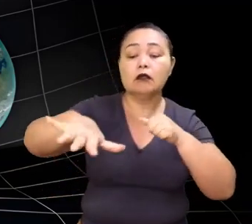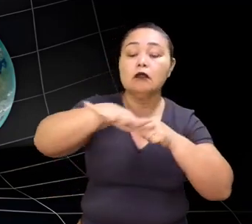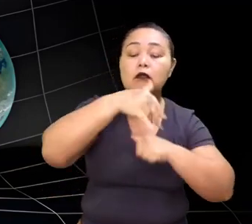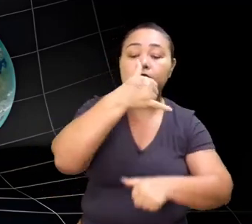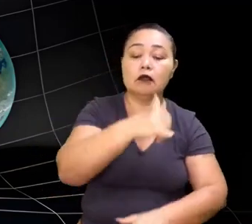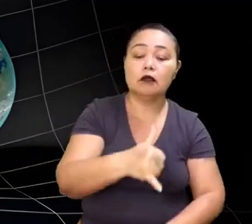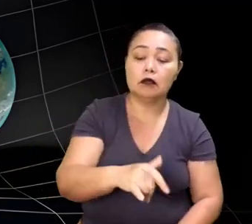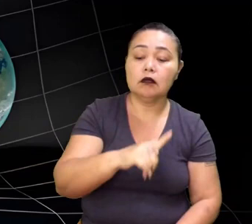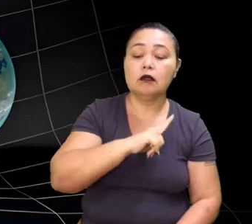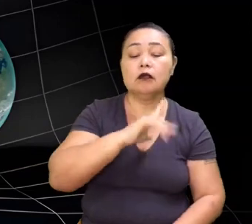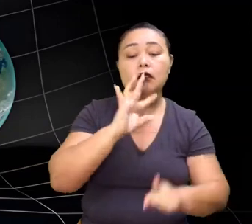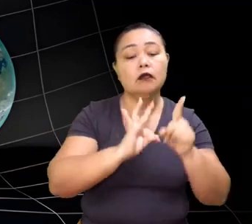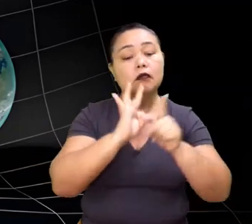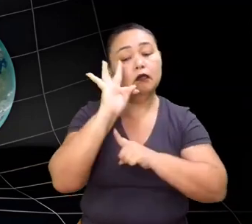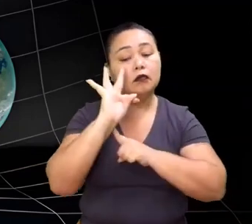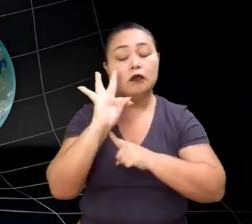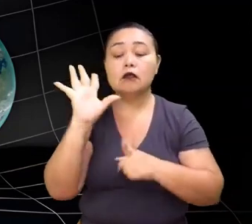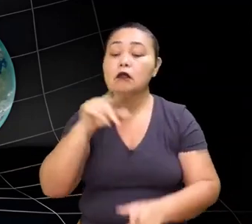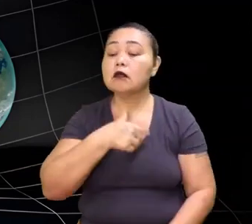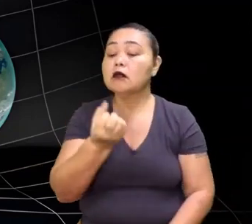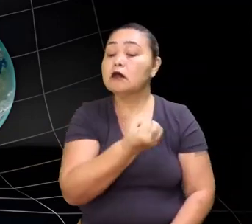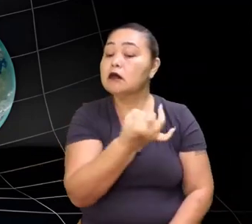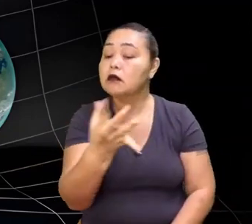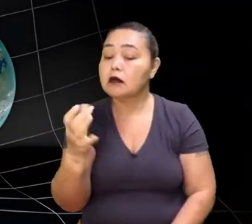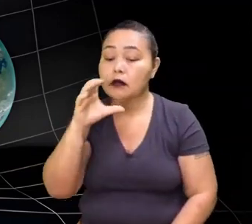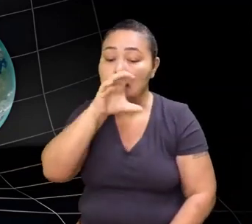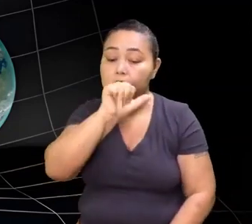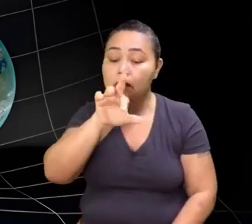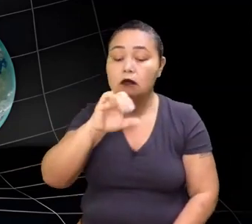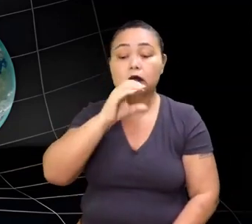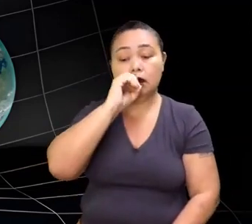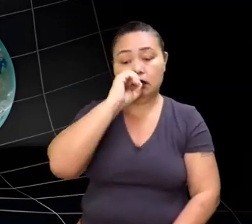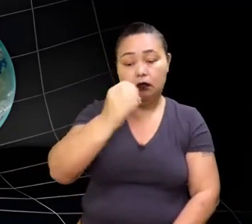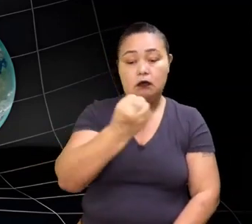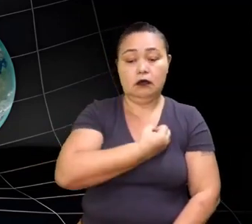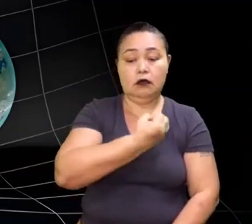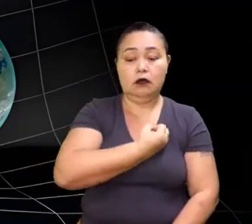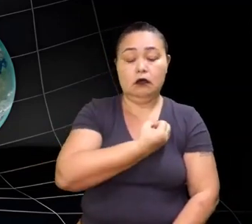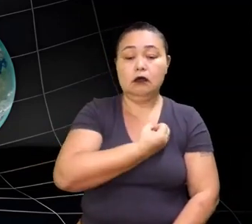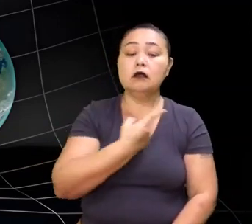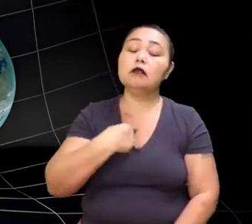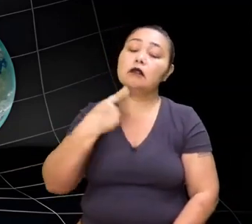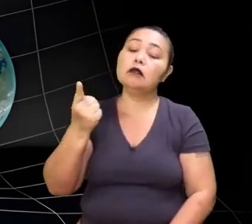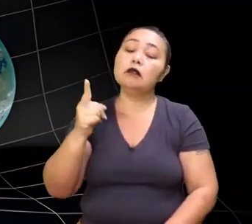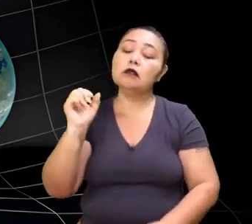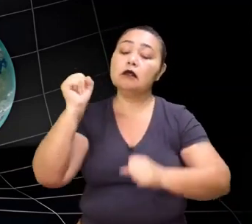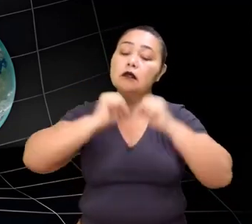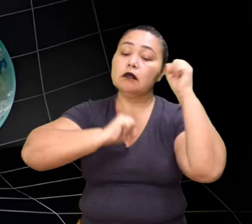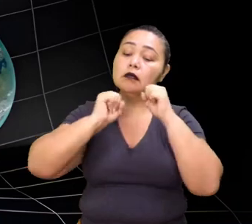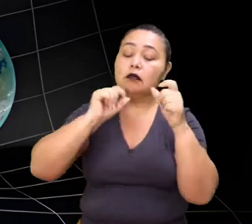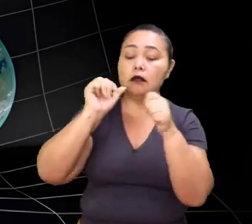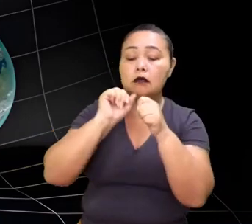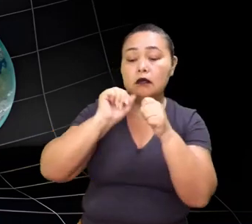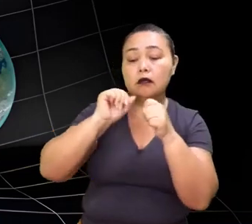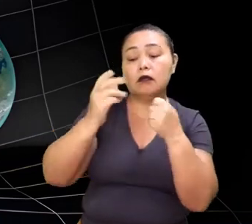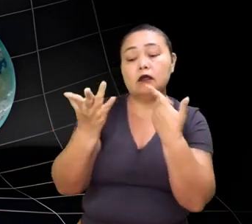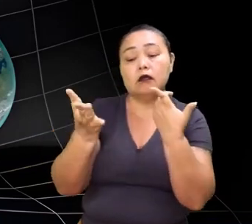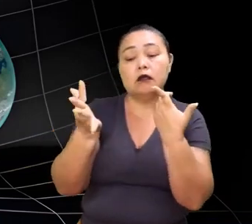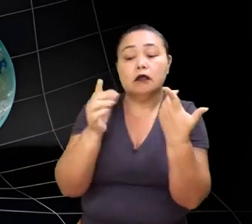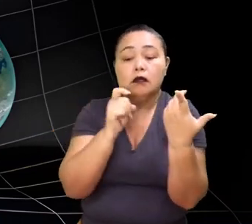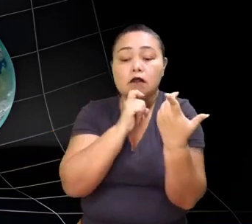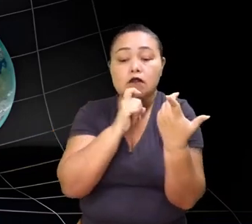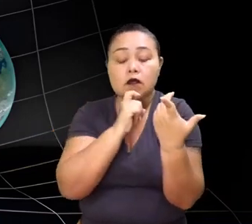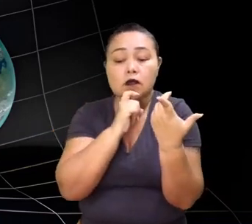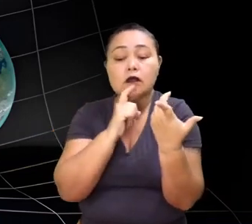térmica quantidade de calor aí é zero Ok as máquinas frigoríficas tem um trabalho inverso e nós vimos também